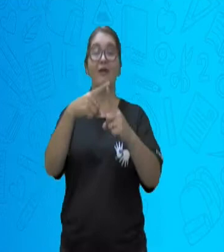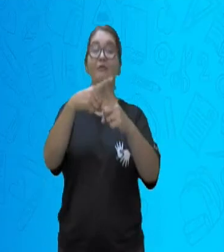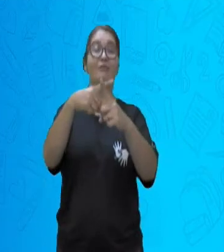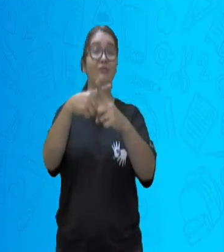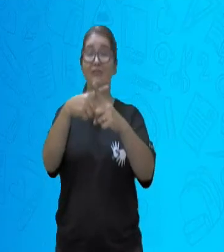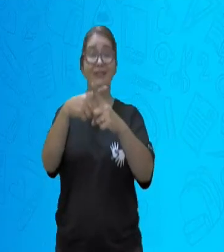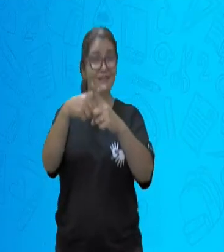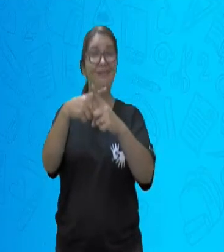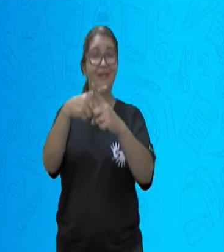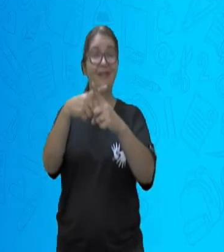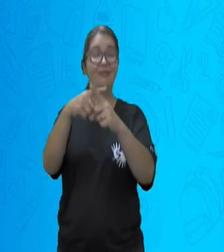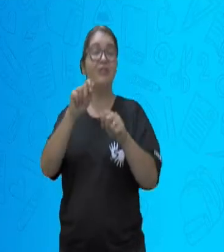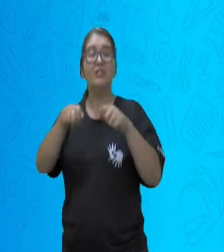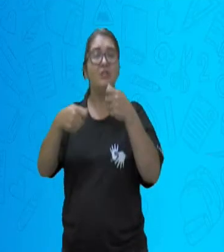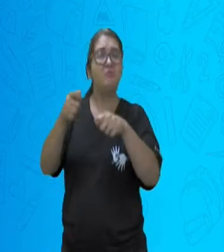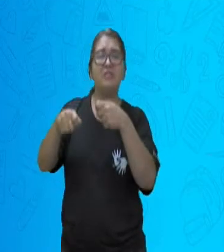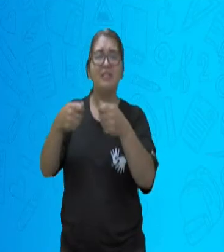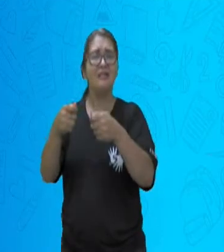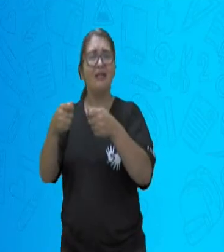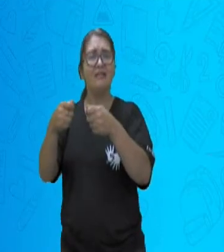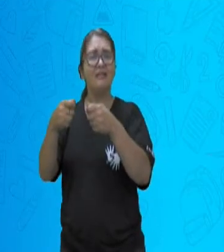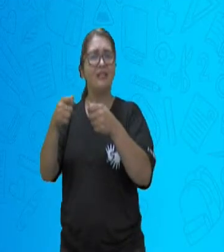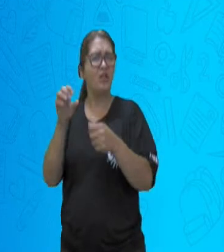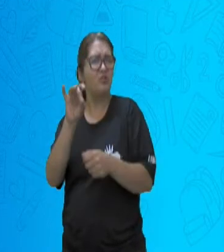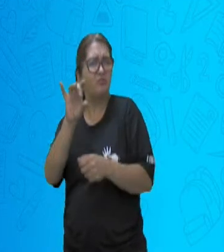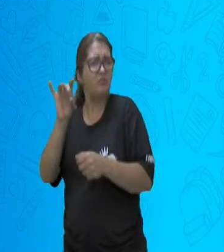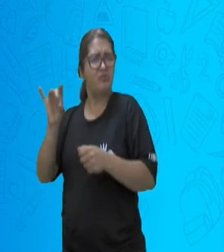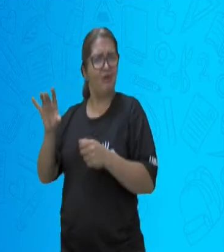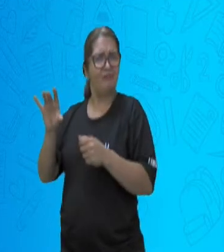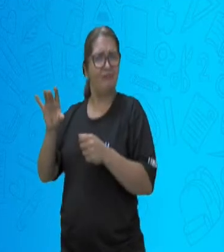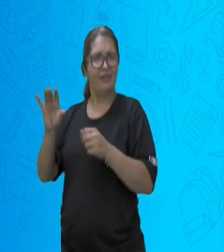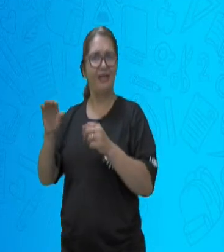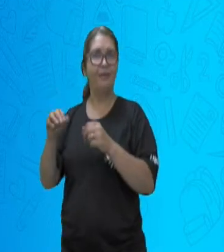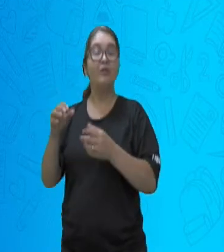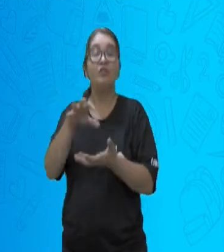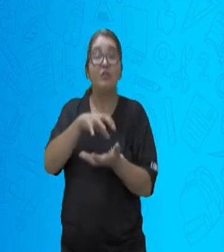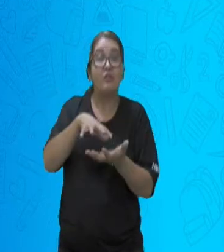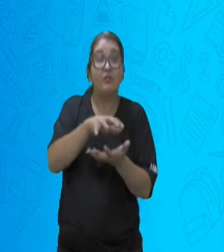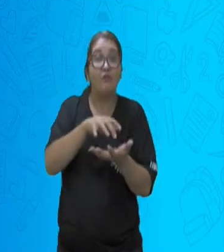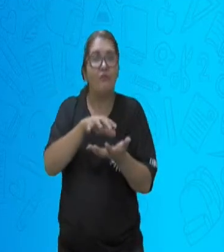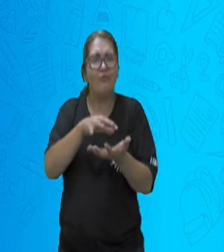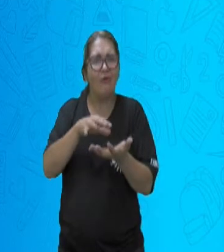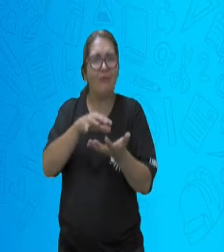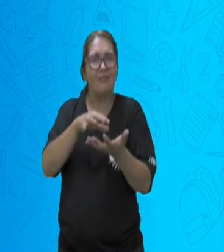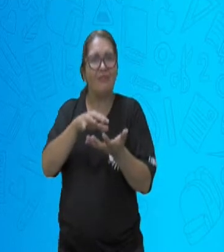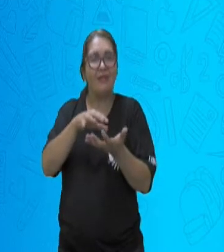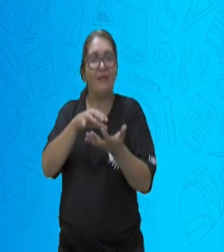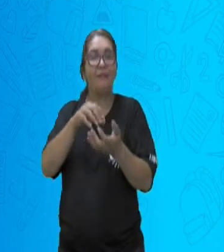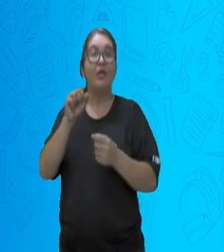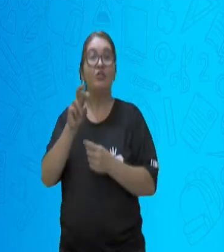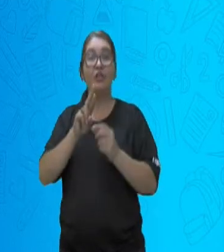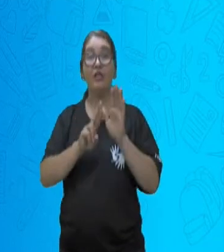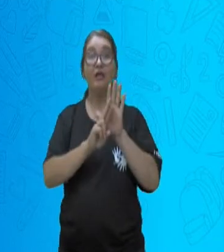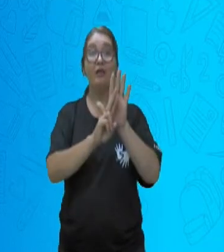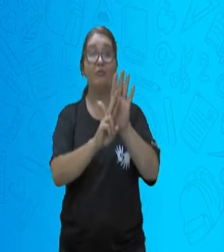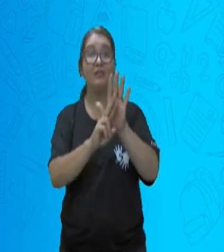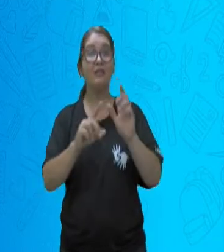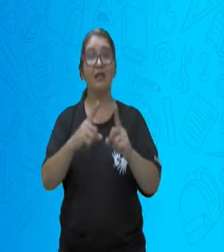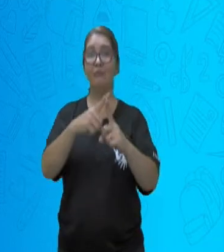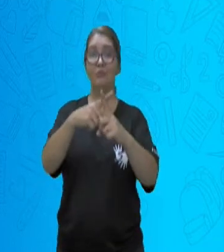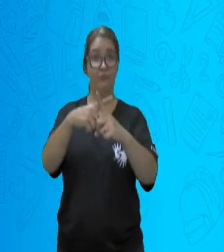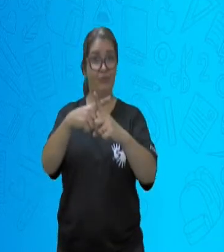São formas de representar a multiplicação e você pode encontrá-las por aí. Dessa forma,